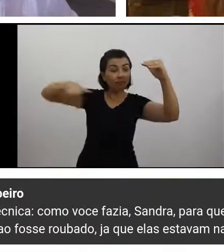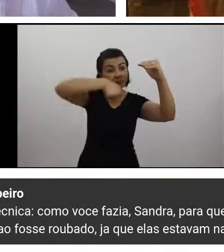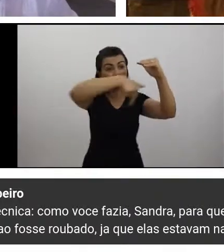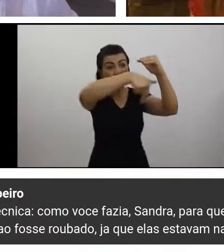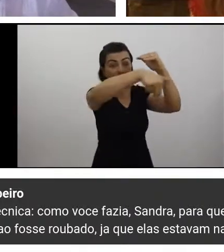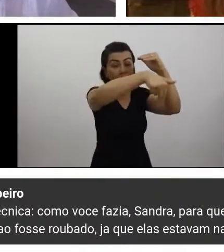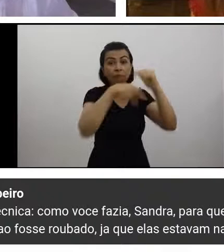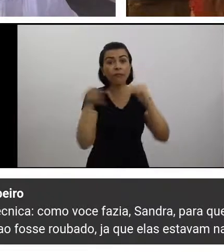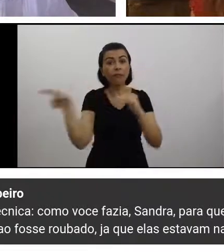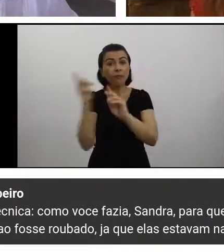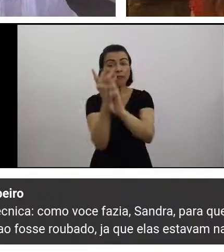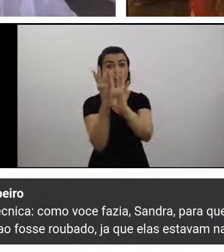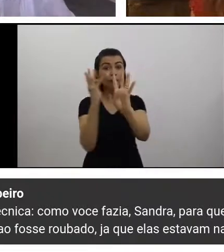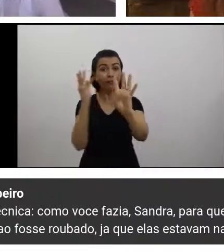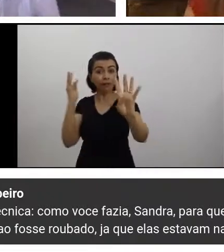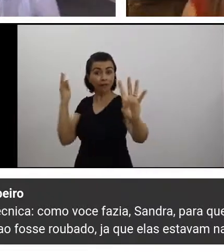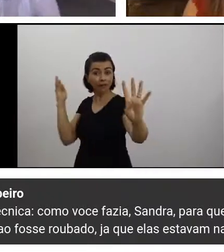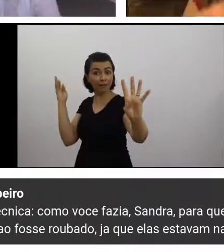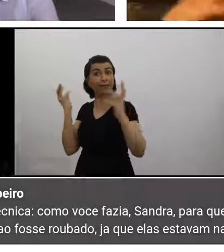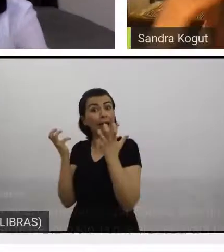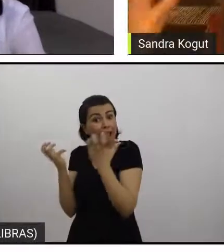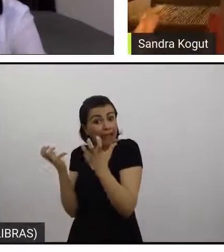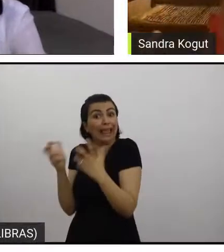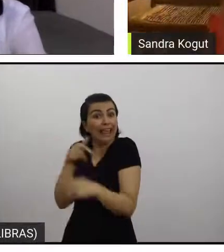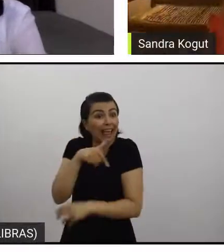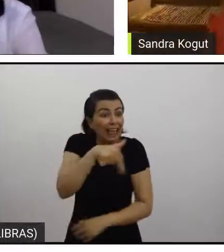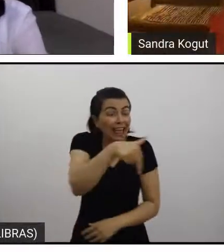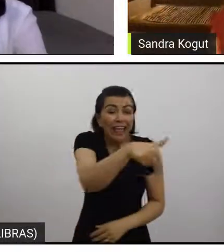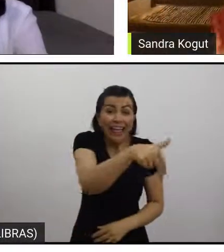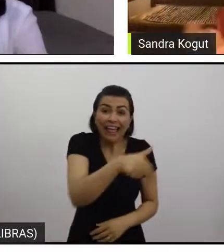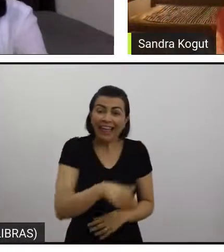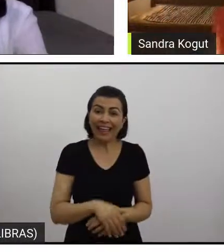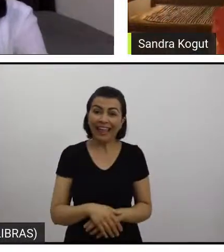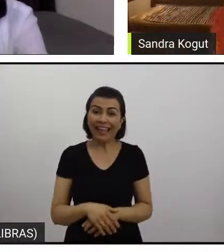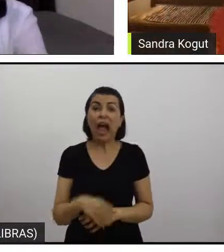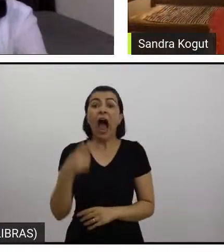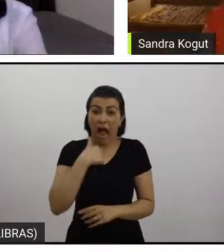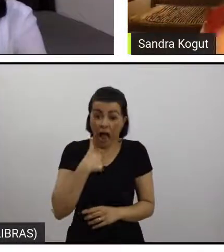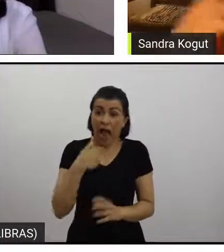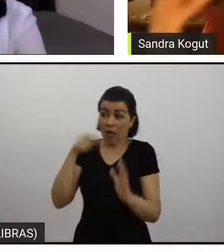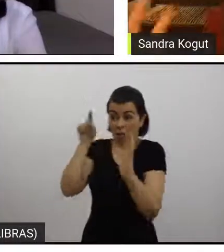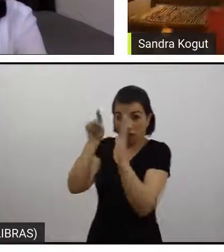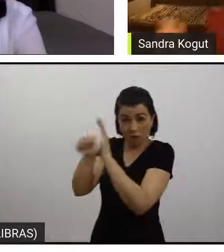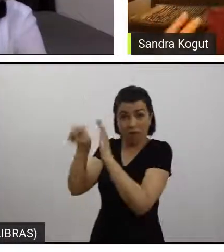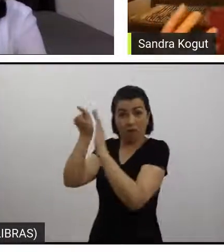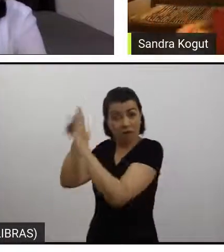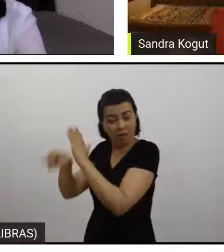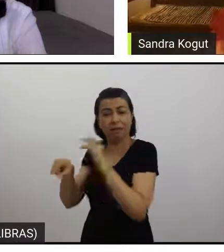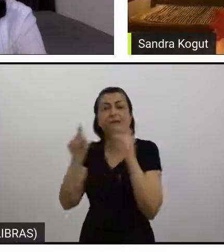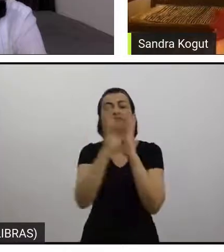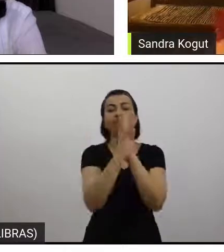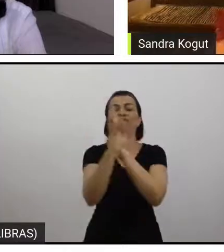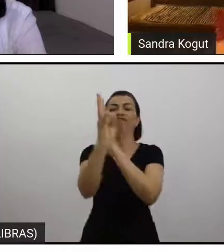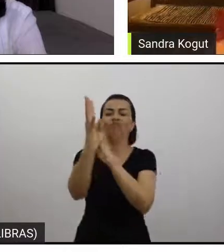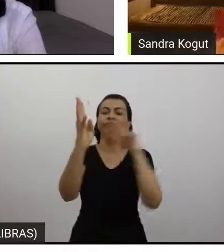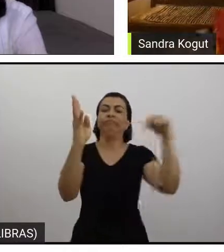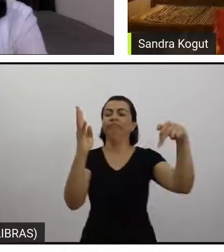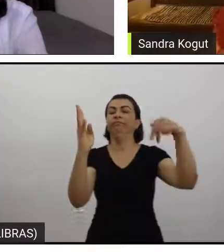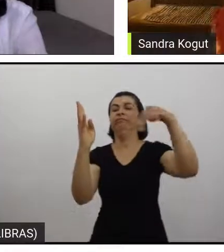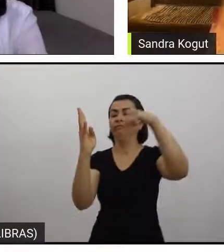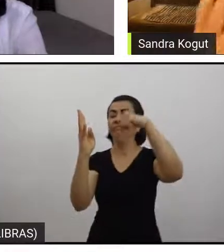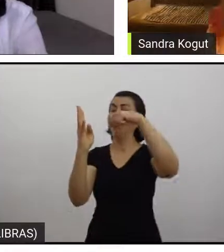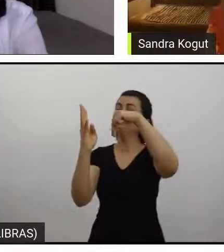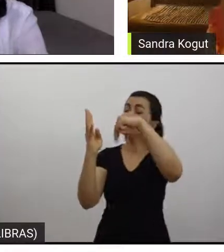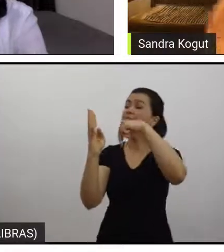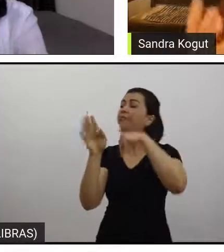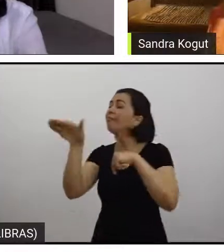estabelecia antes, que ia criando. Às vezes eu conversava com a pessoa também, ia falando das coisas que estavam na minha cabeça, e isso,